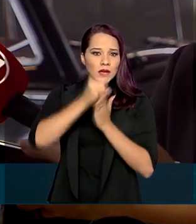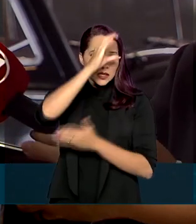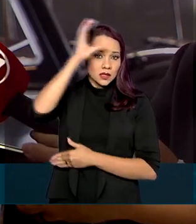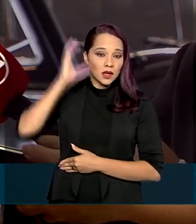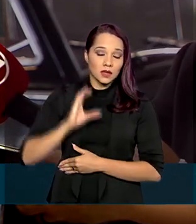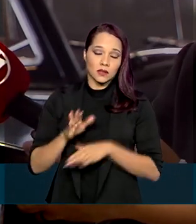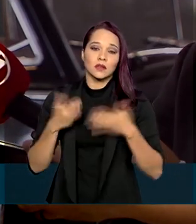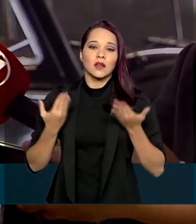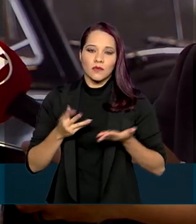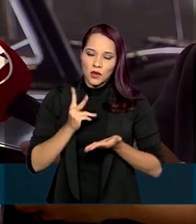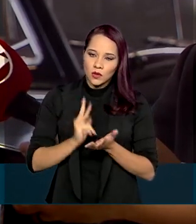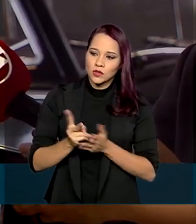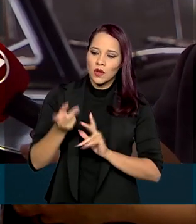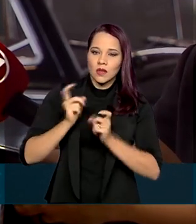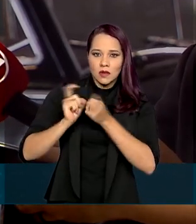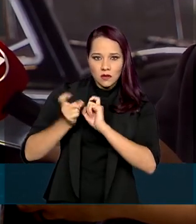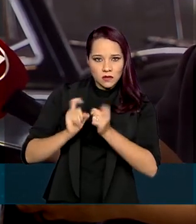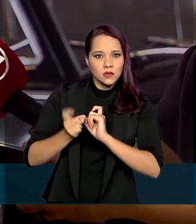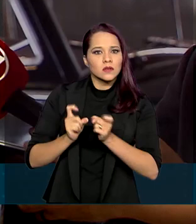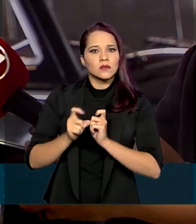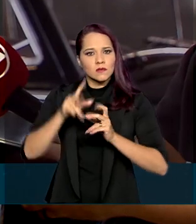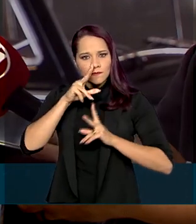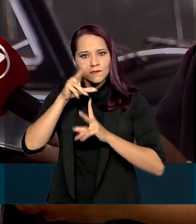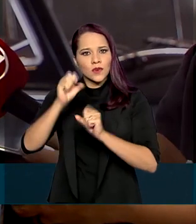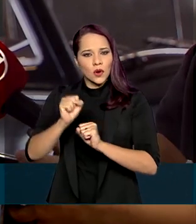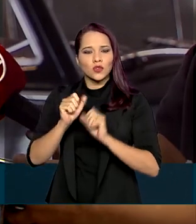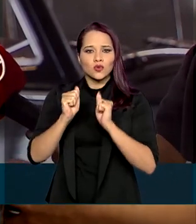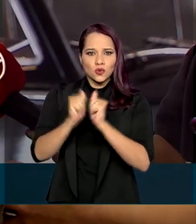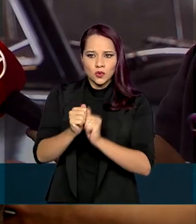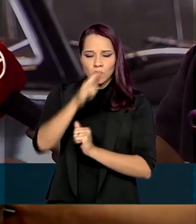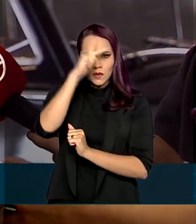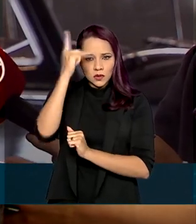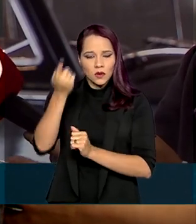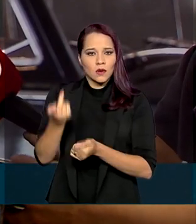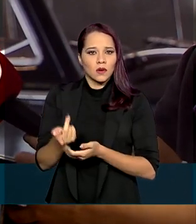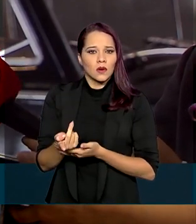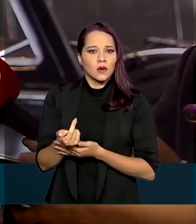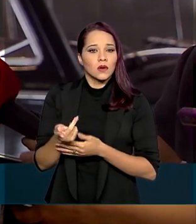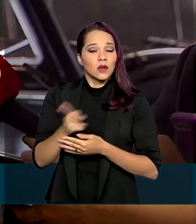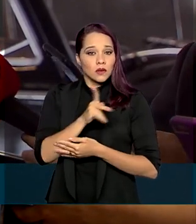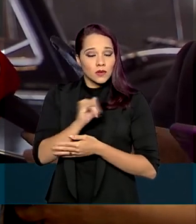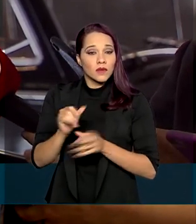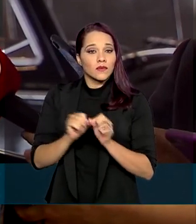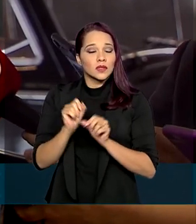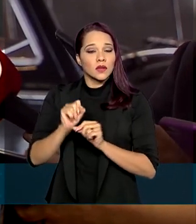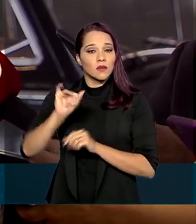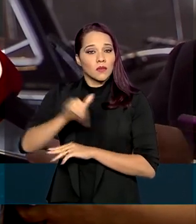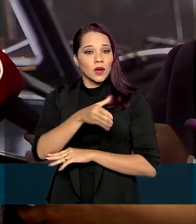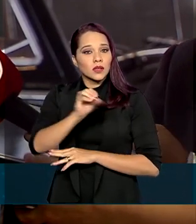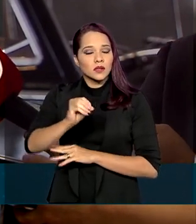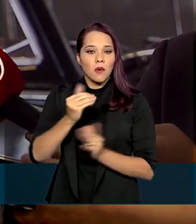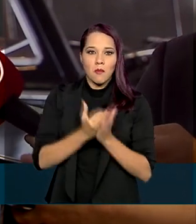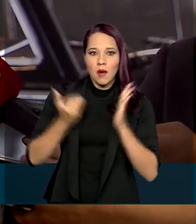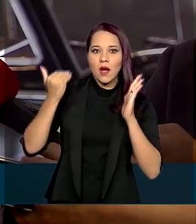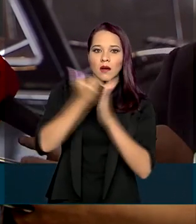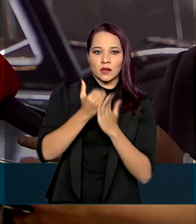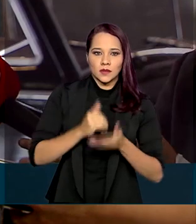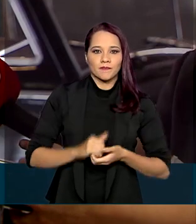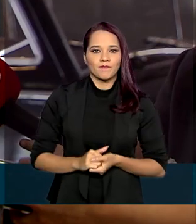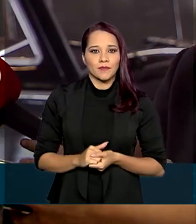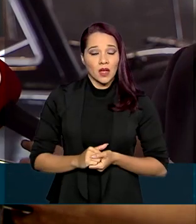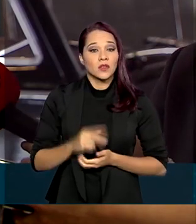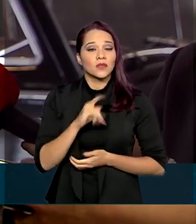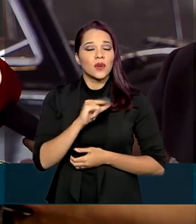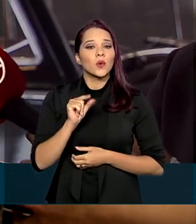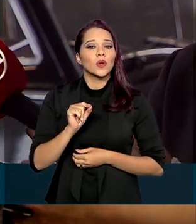Nós vamos continuar negociando muito forte com os nossos fornecedores e vamos fazer uma ação além disso. Nós